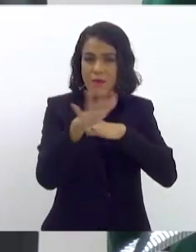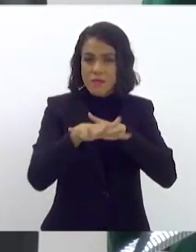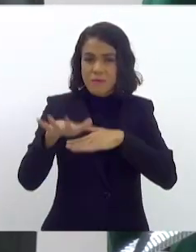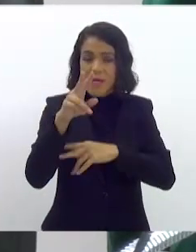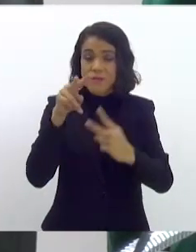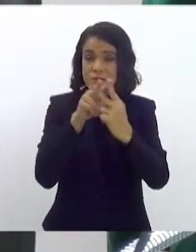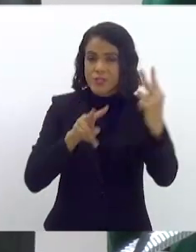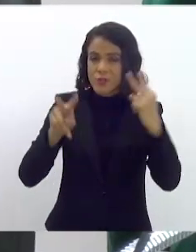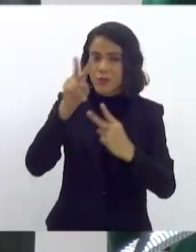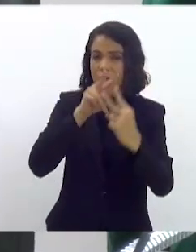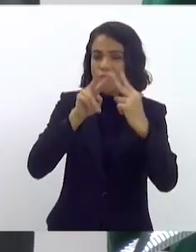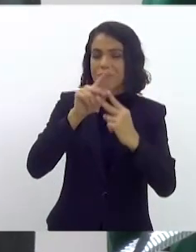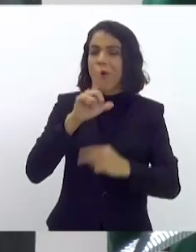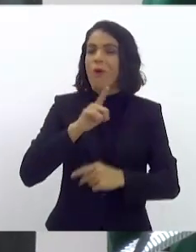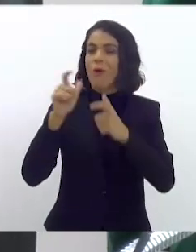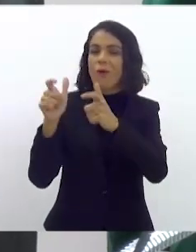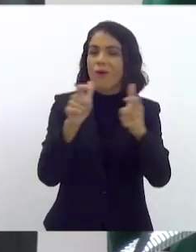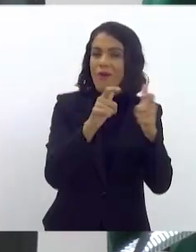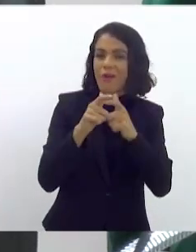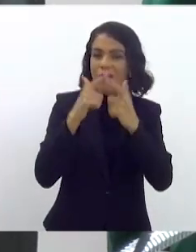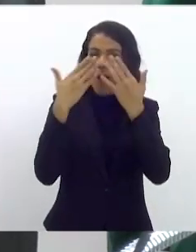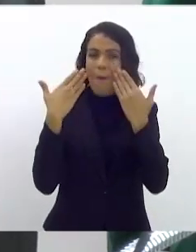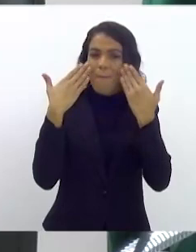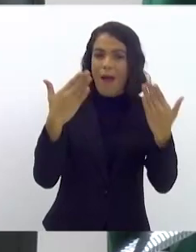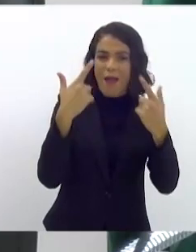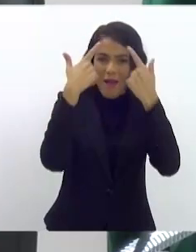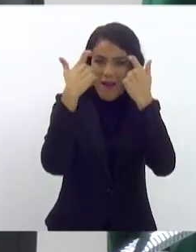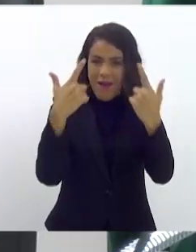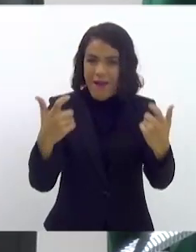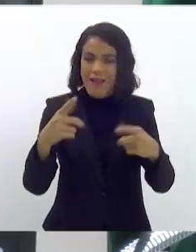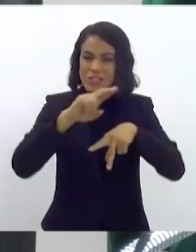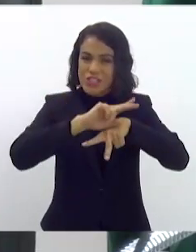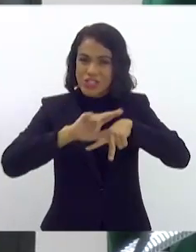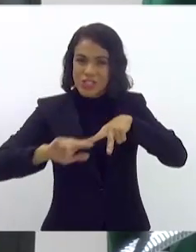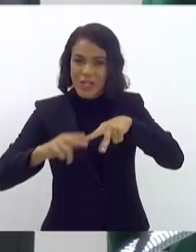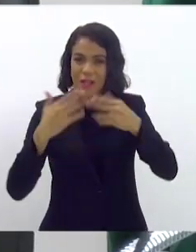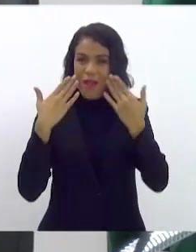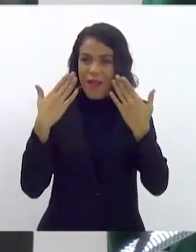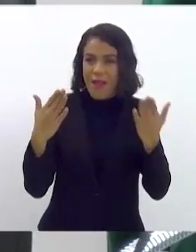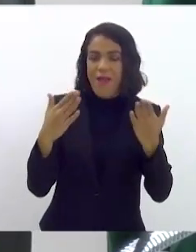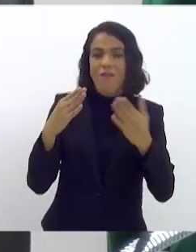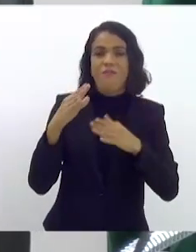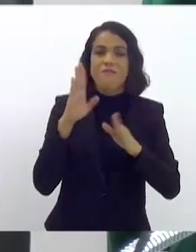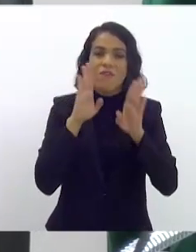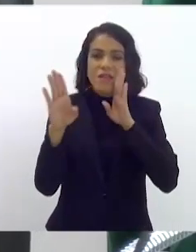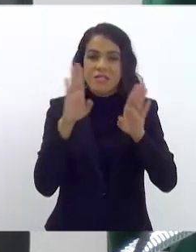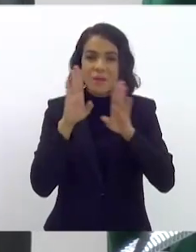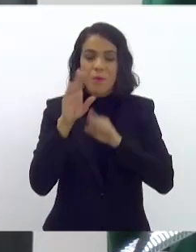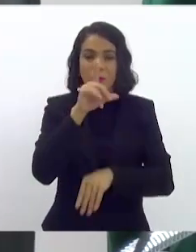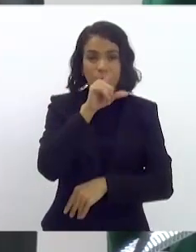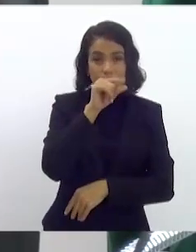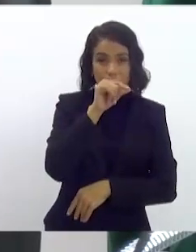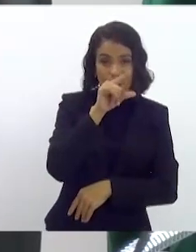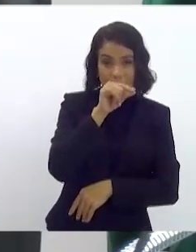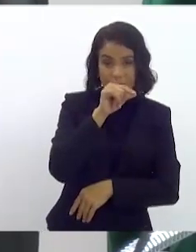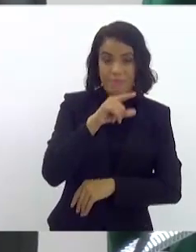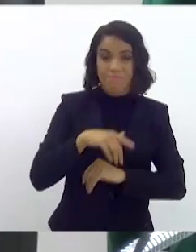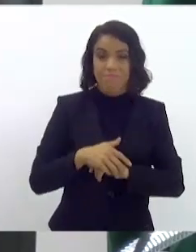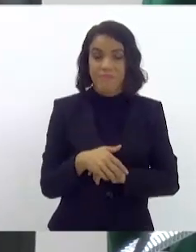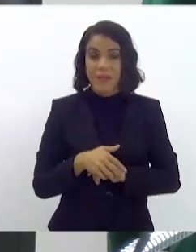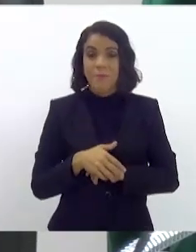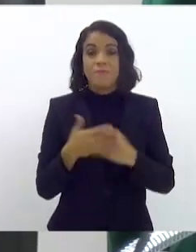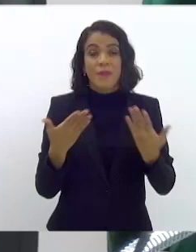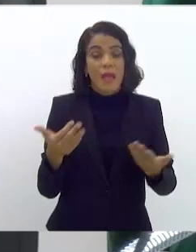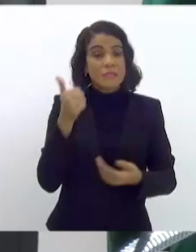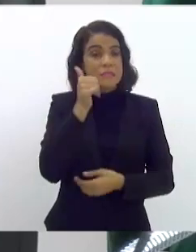meio onde grande parte dos atos de agressão e a violência de gênero são registrados, destacando o Facebook e Twitter como plataforma. Então,